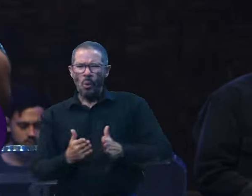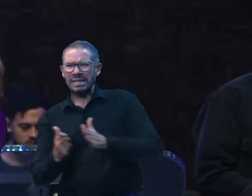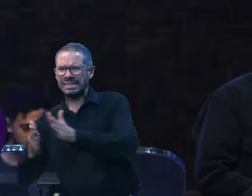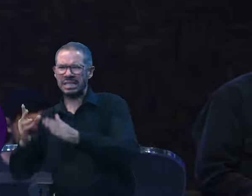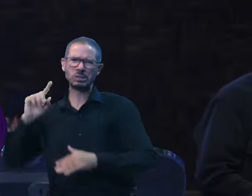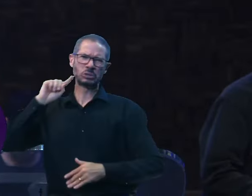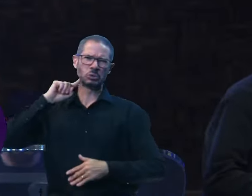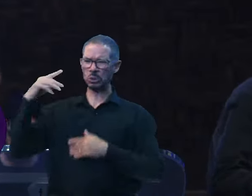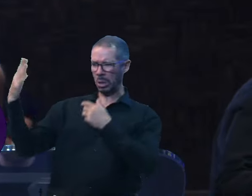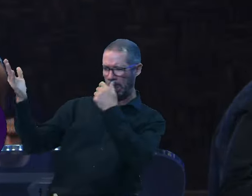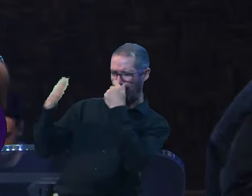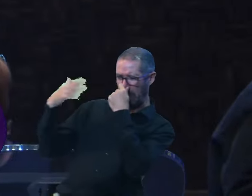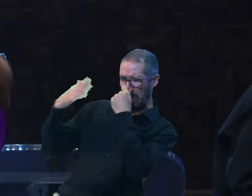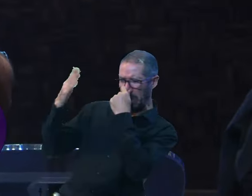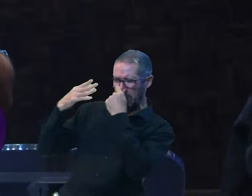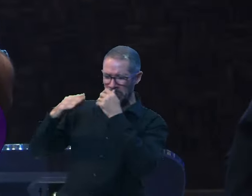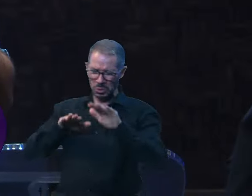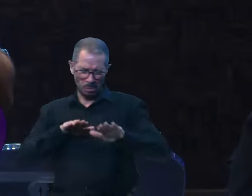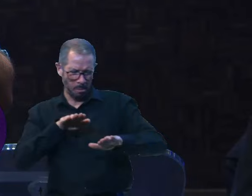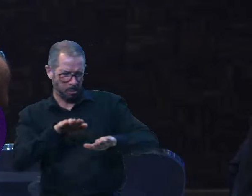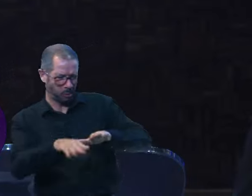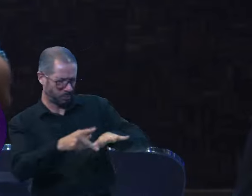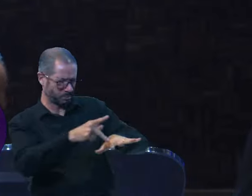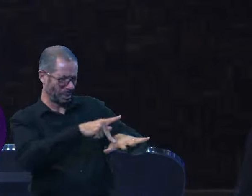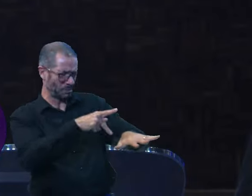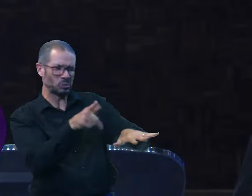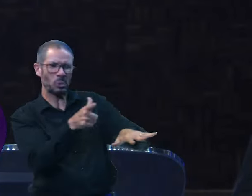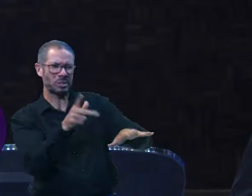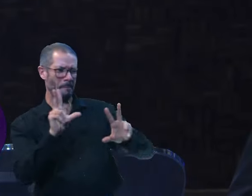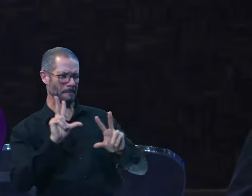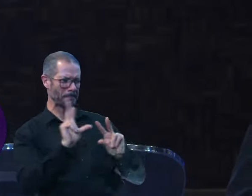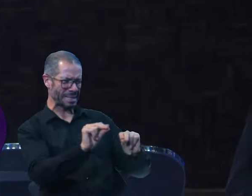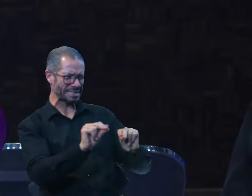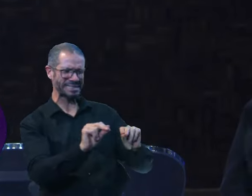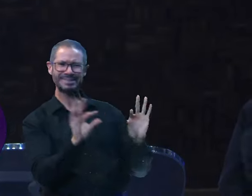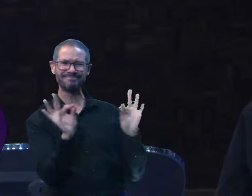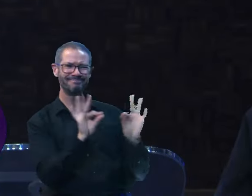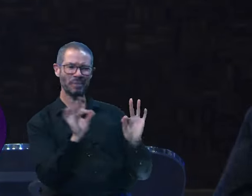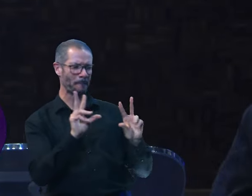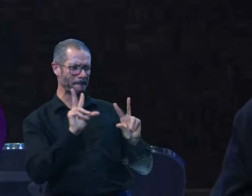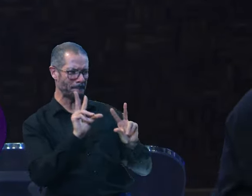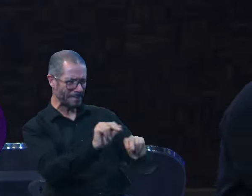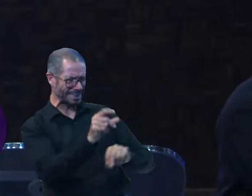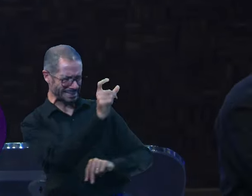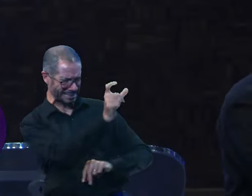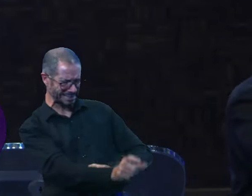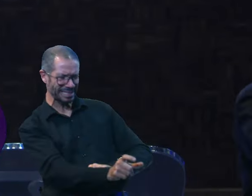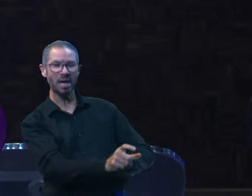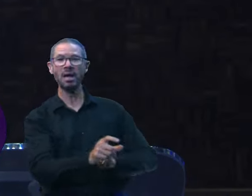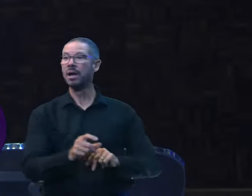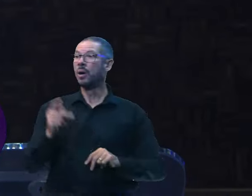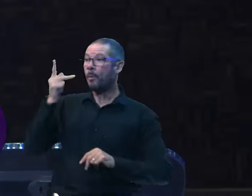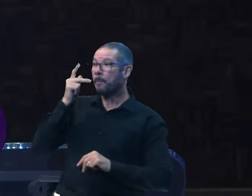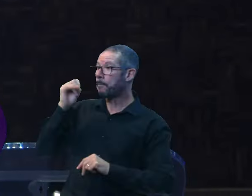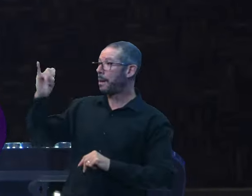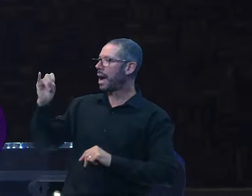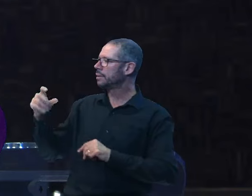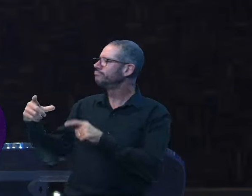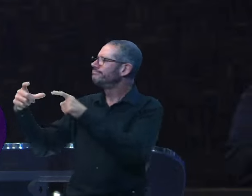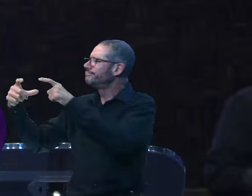fedido, descalço. Ele não merecia aquilo. Ele não merecia aquilo. Aonde o pai